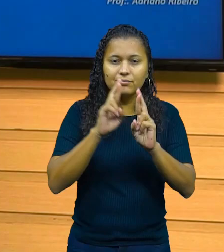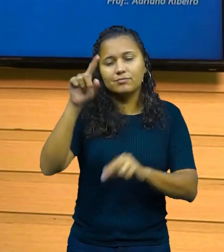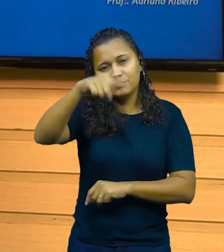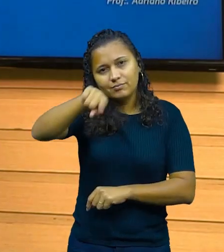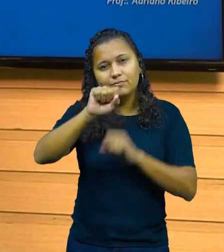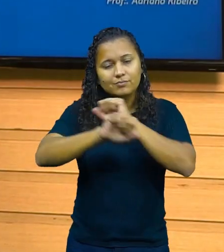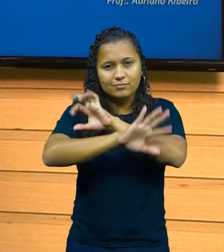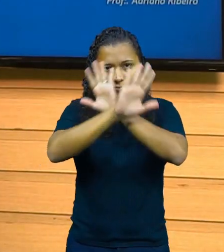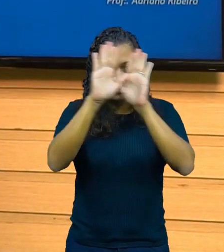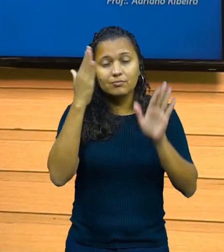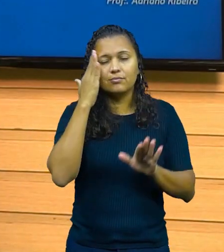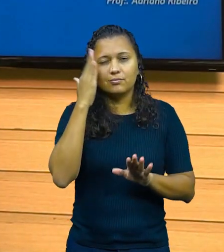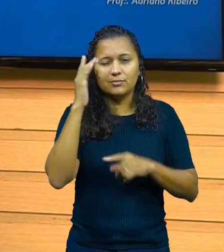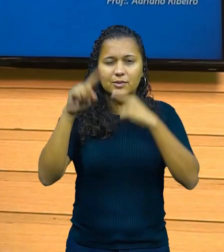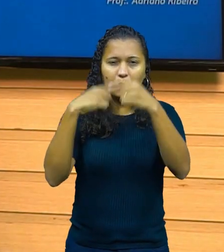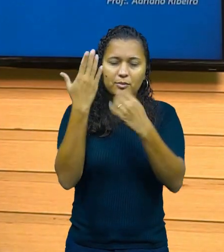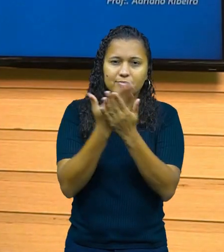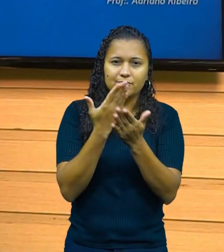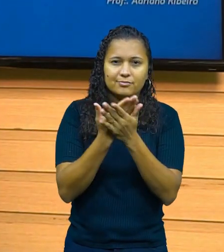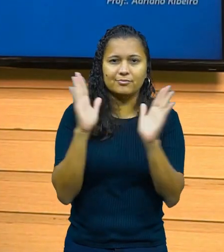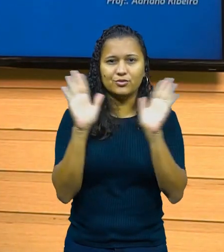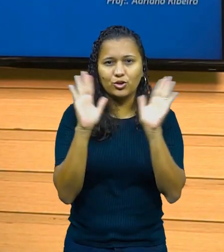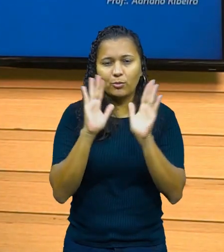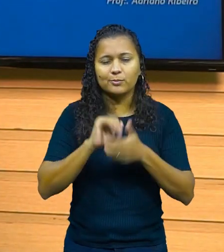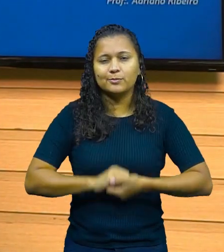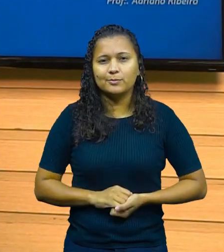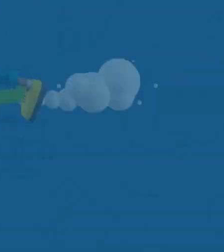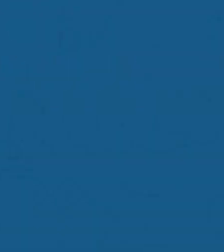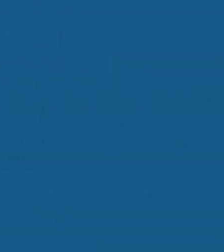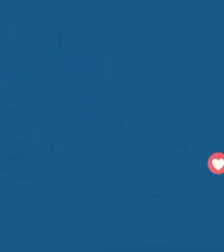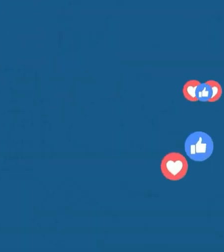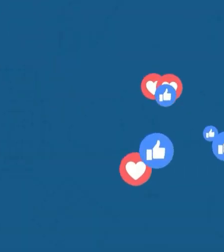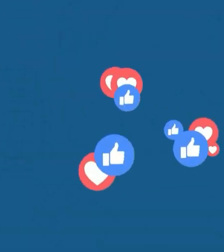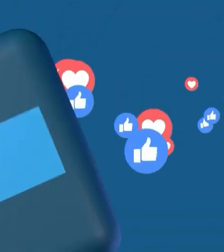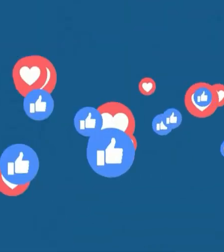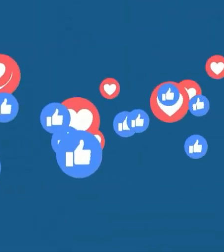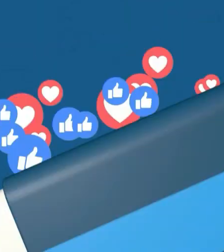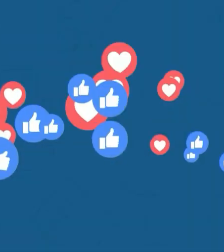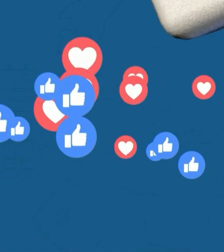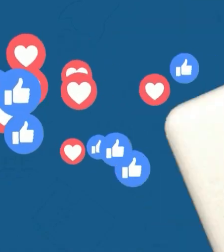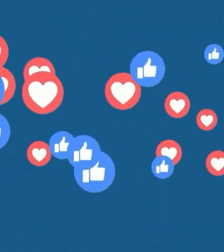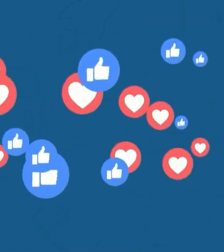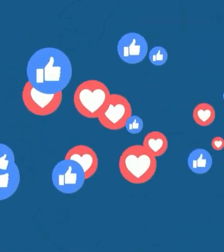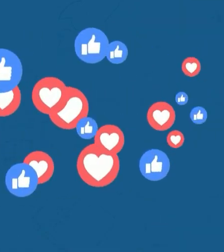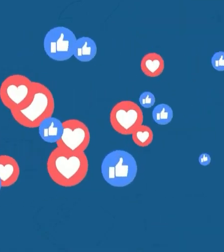galera. Espero que tenha ficado claro e até a próxima. Tchau!